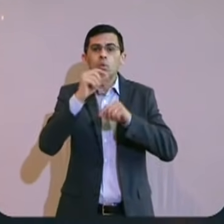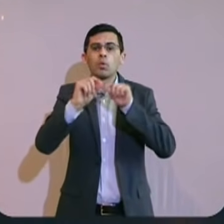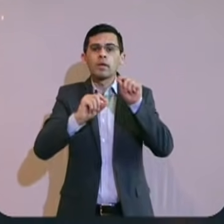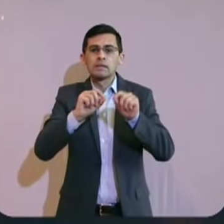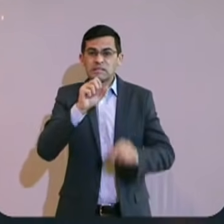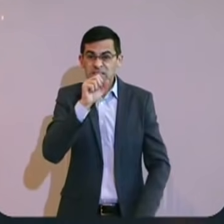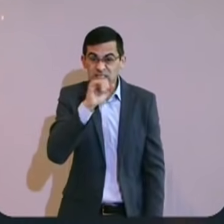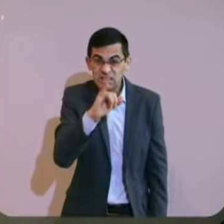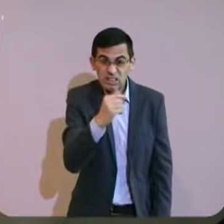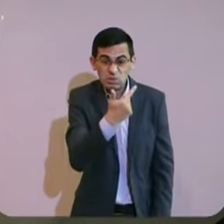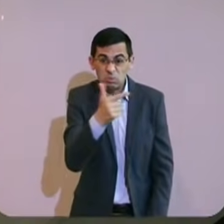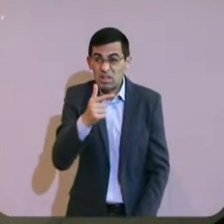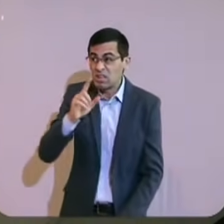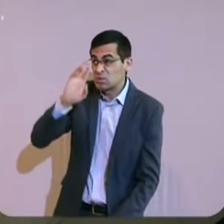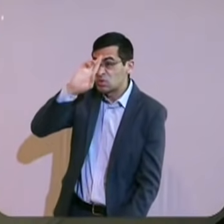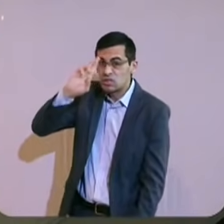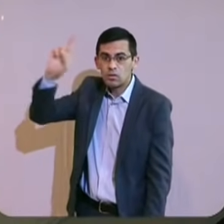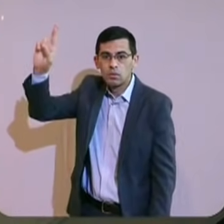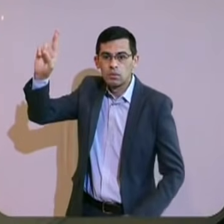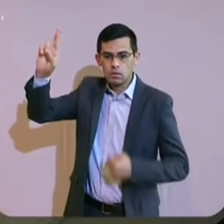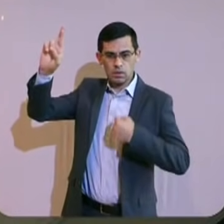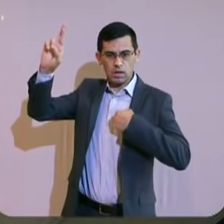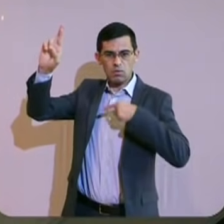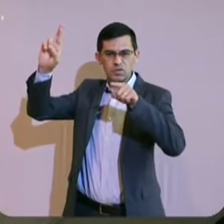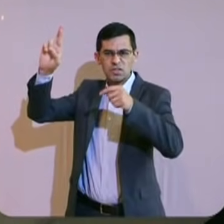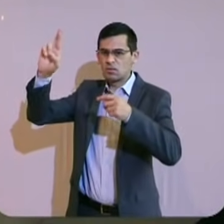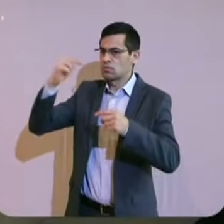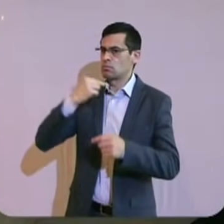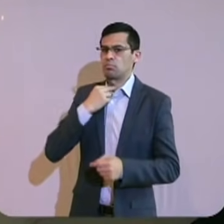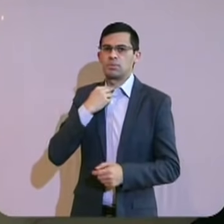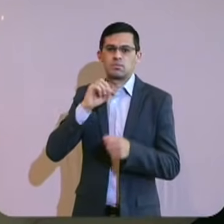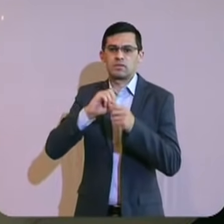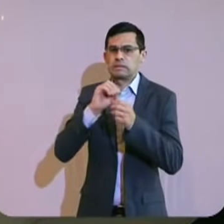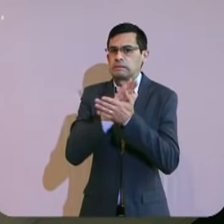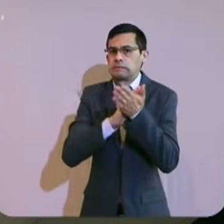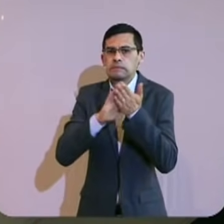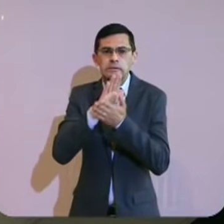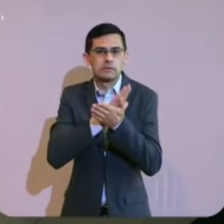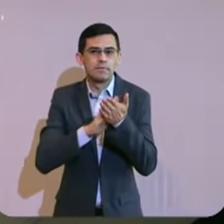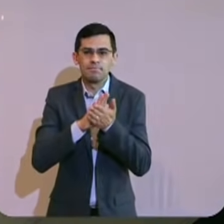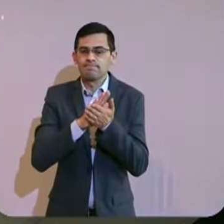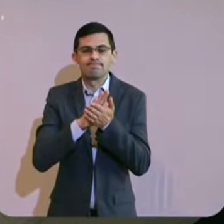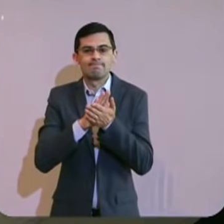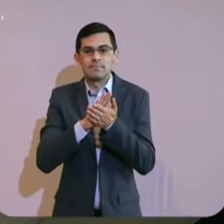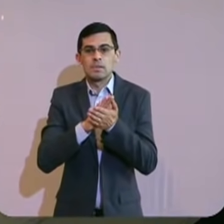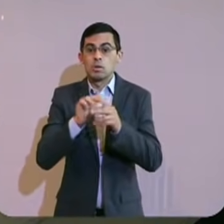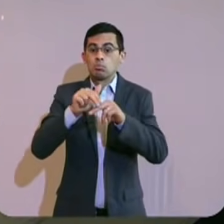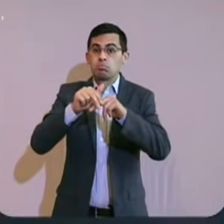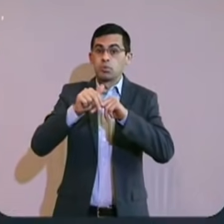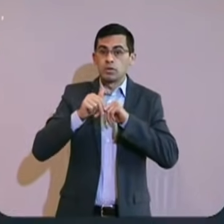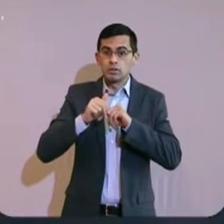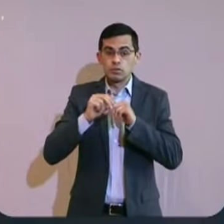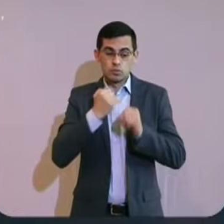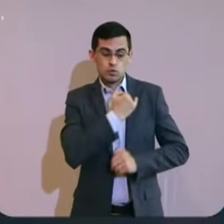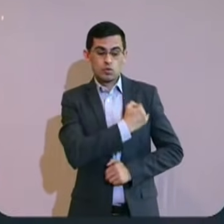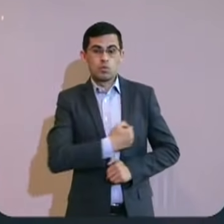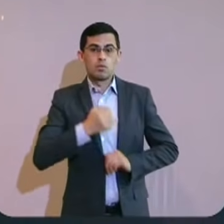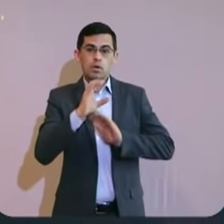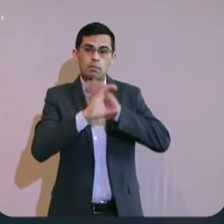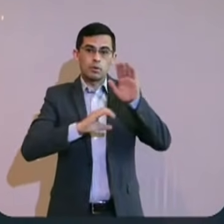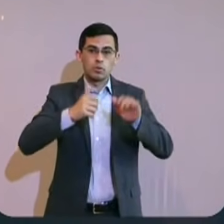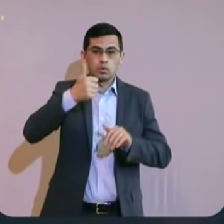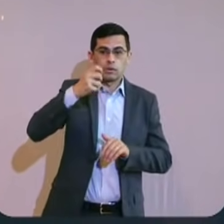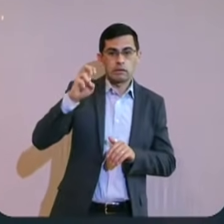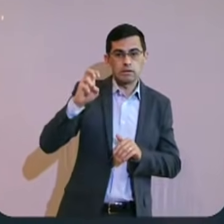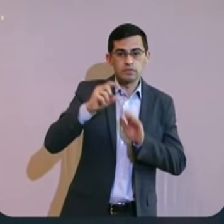o Senhor nós não podemos fazer absolutamente nada. É por isso que lá em João capítulo